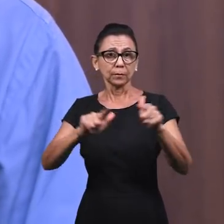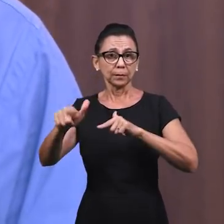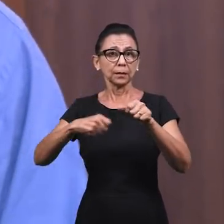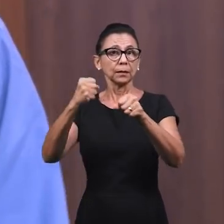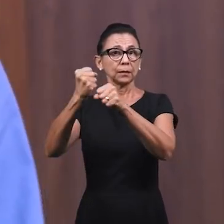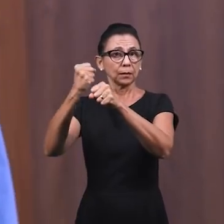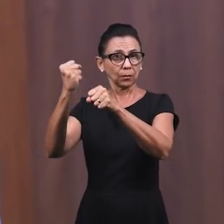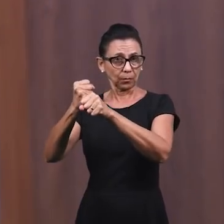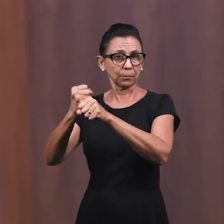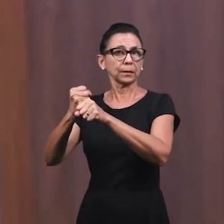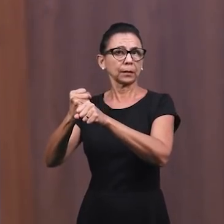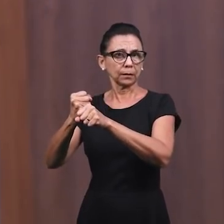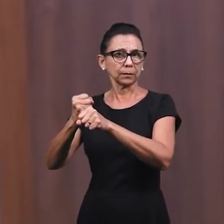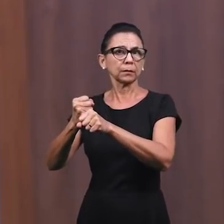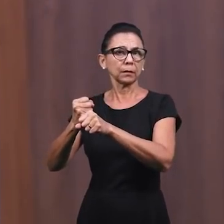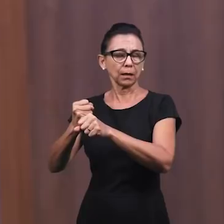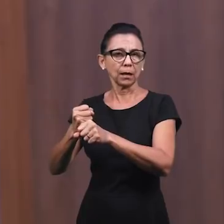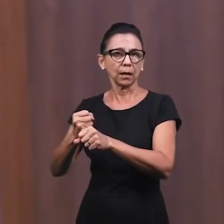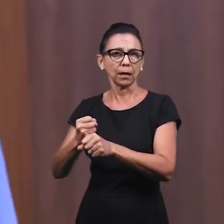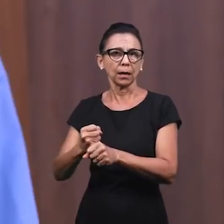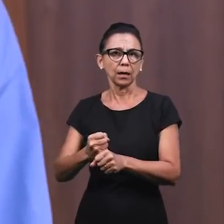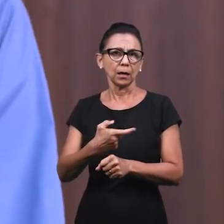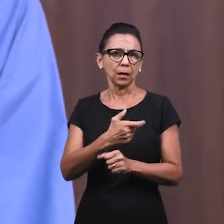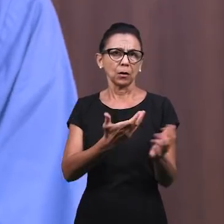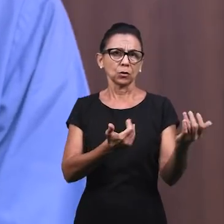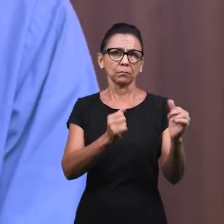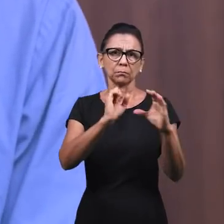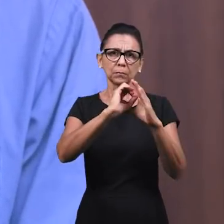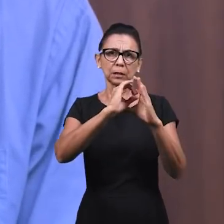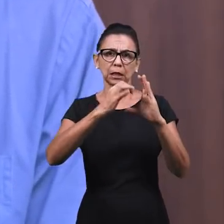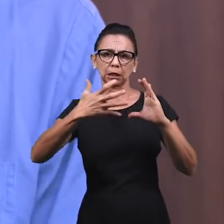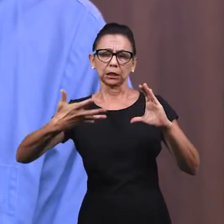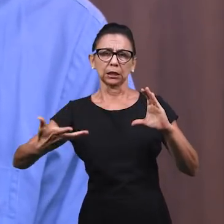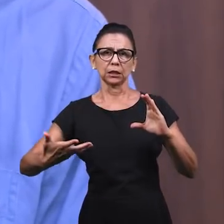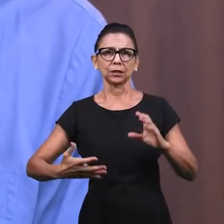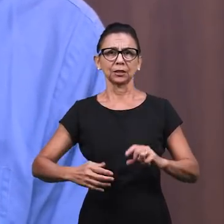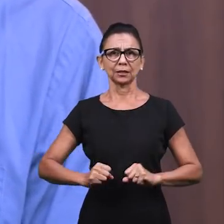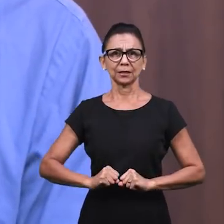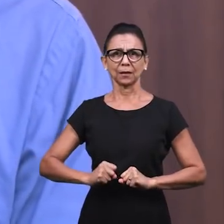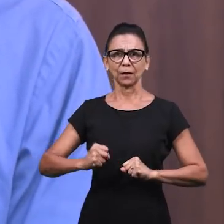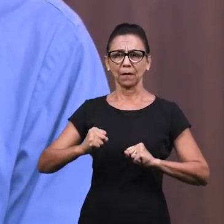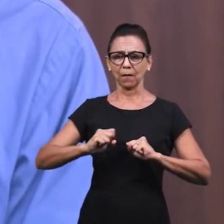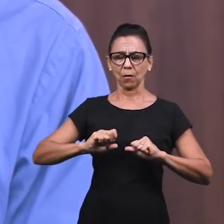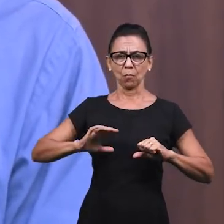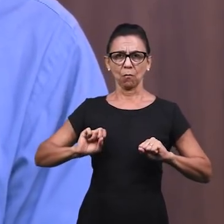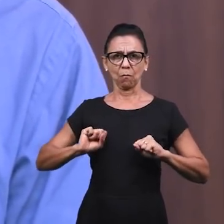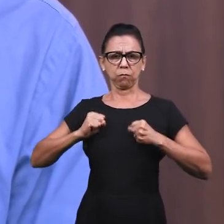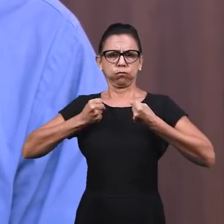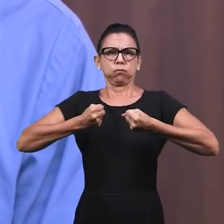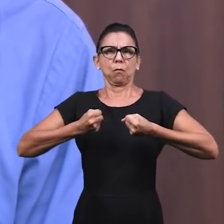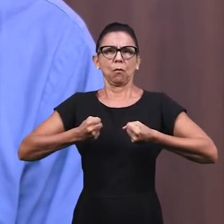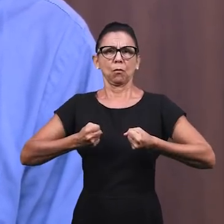aos jovens. Os jovens têm certas características, né, a força, né,